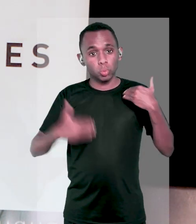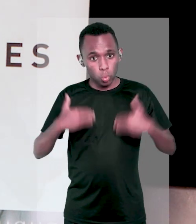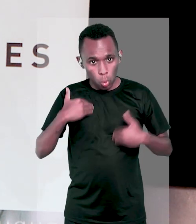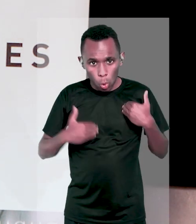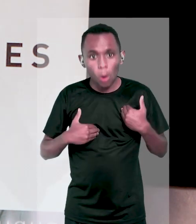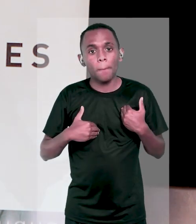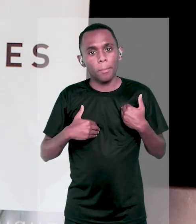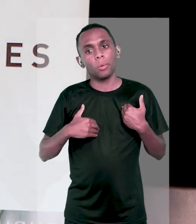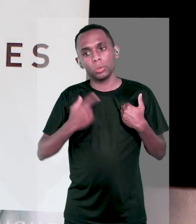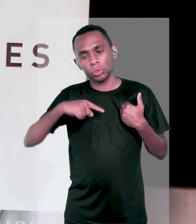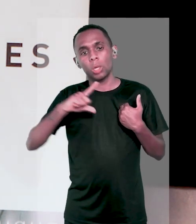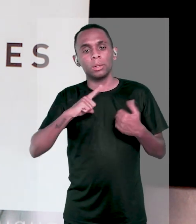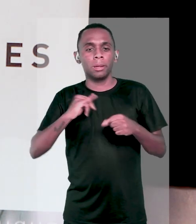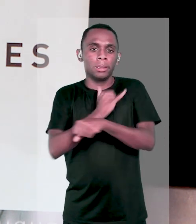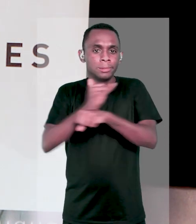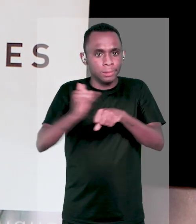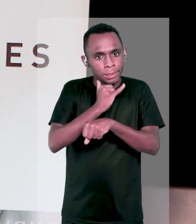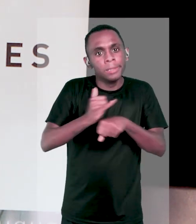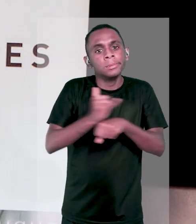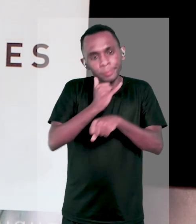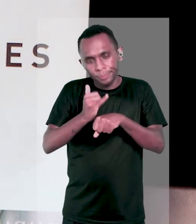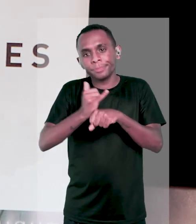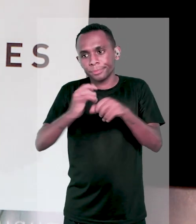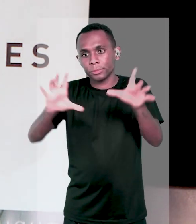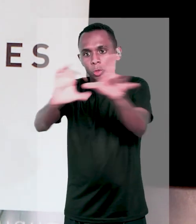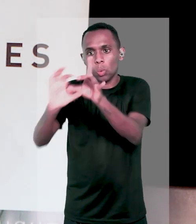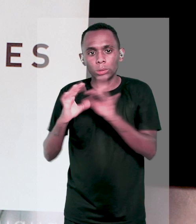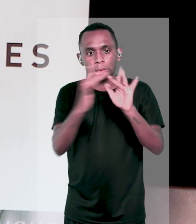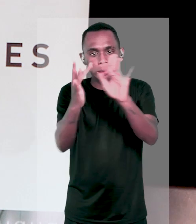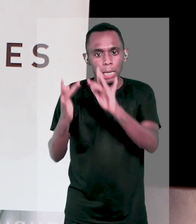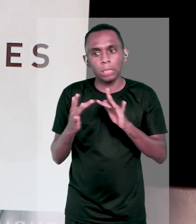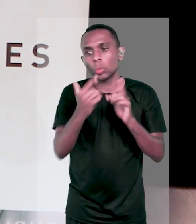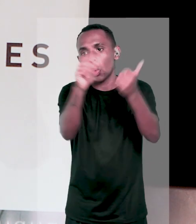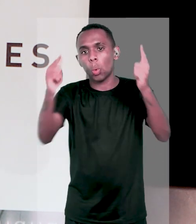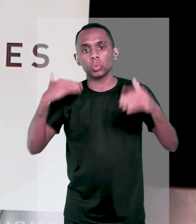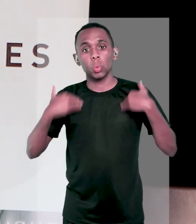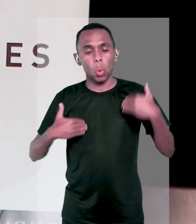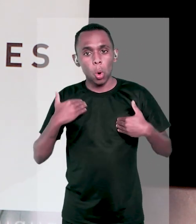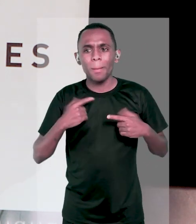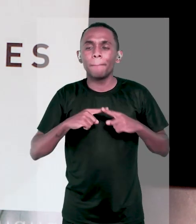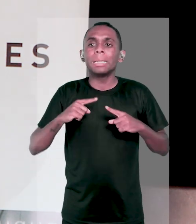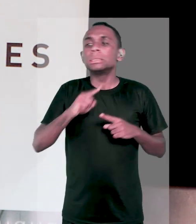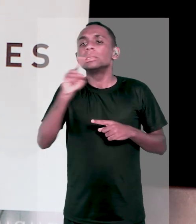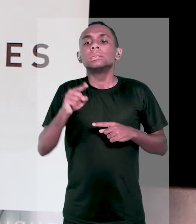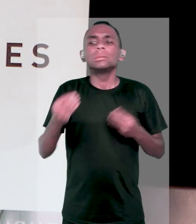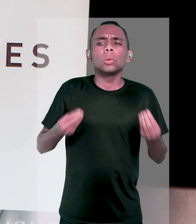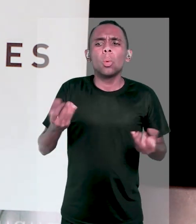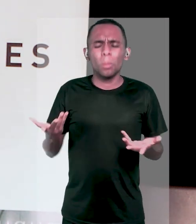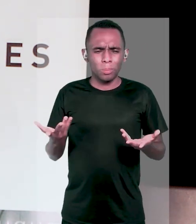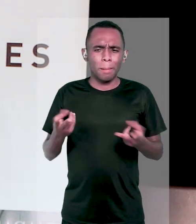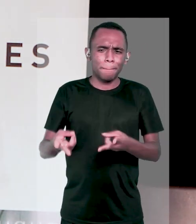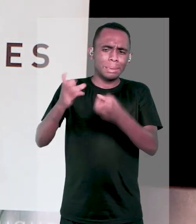superfícies a arte interroga a arte abala padrões a arte